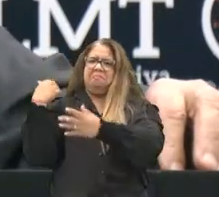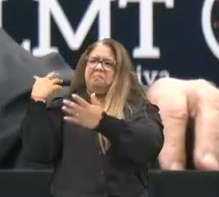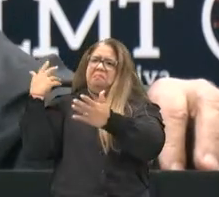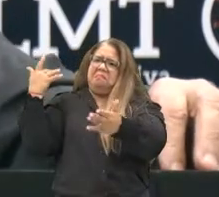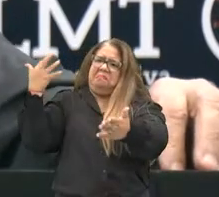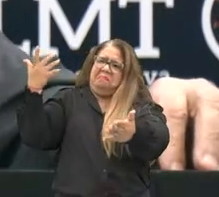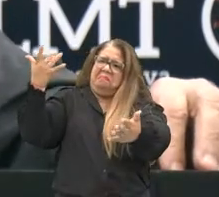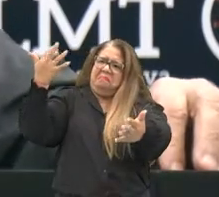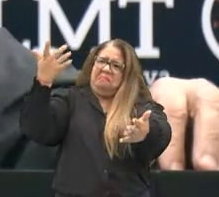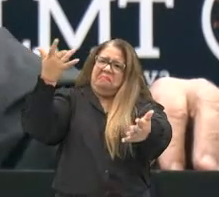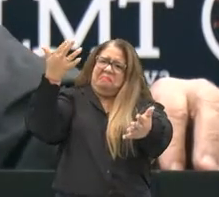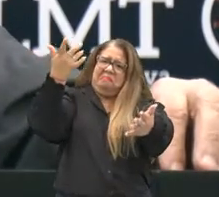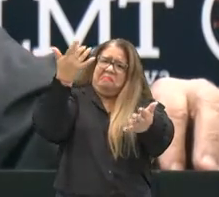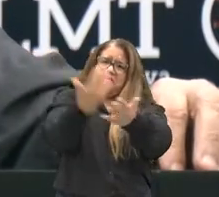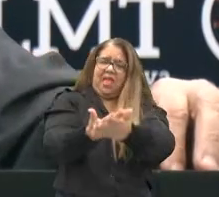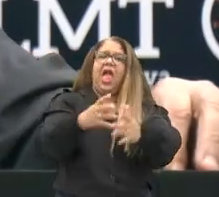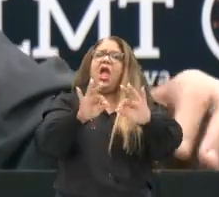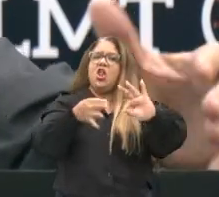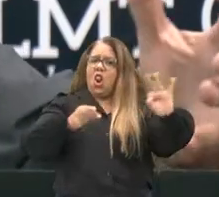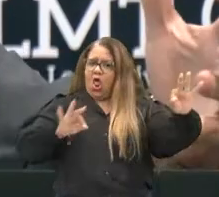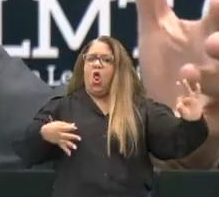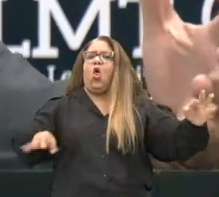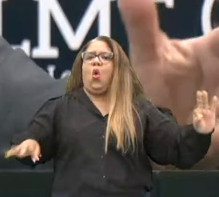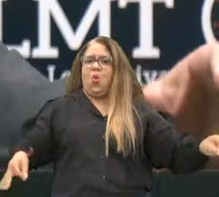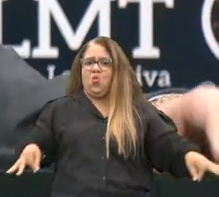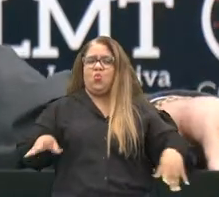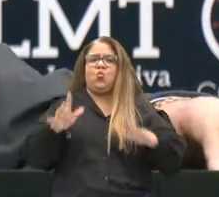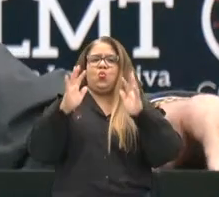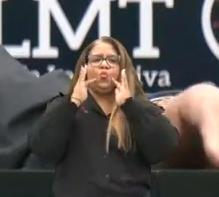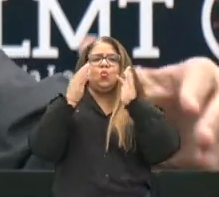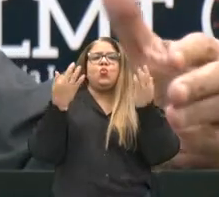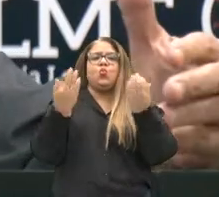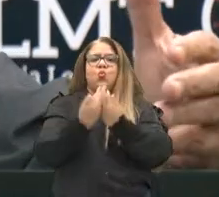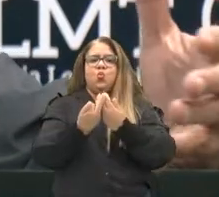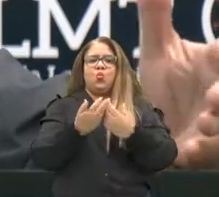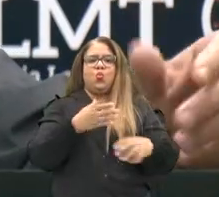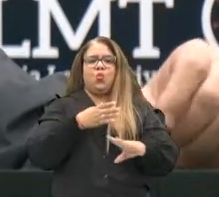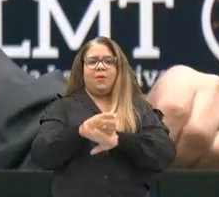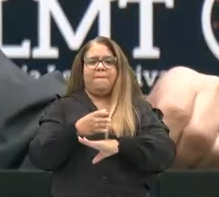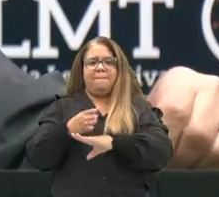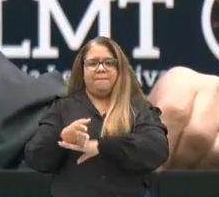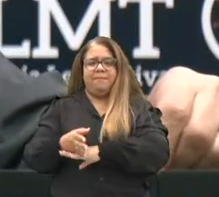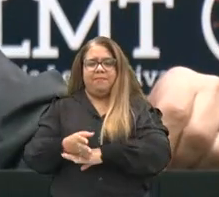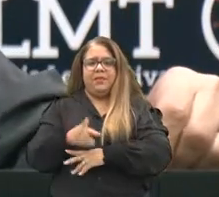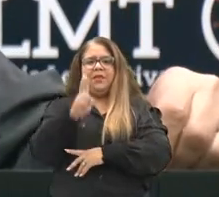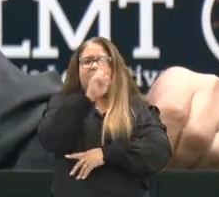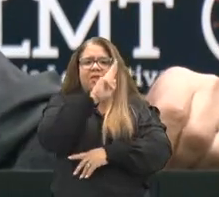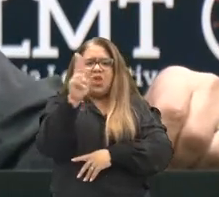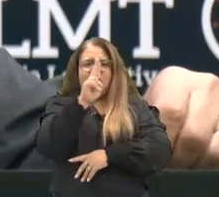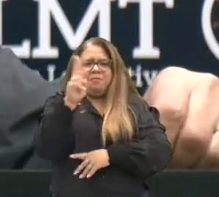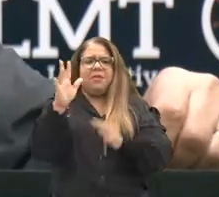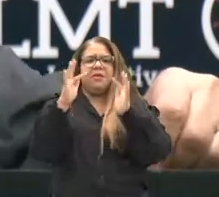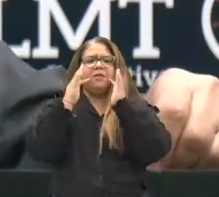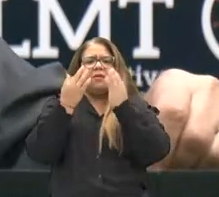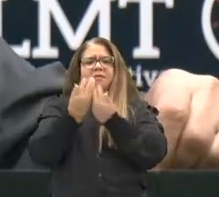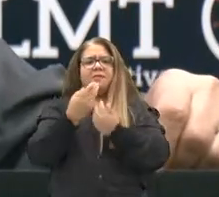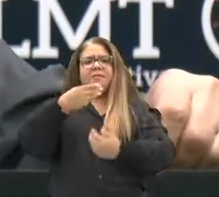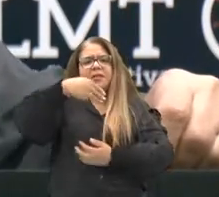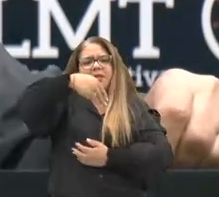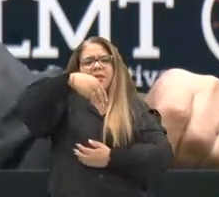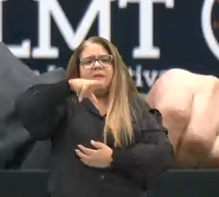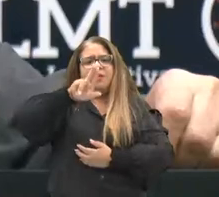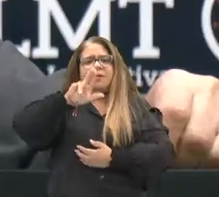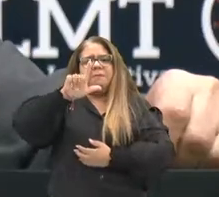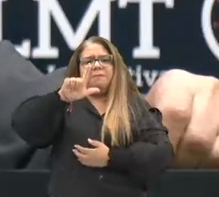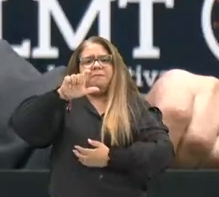várias mãos, sobretudo dessas famílias aqui que não pode, deixamos de referirmos ao nome. A família Miller, que aqui eu